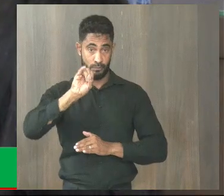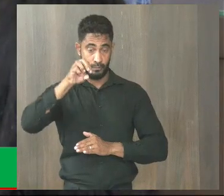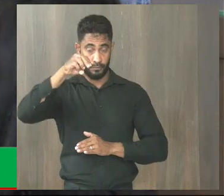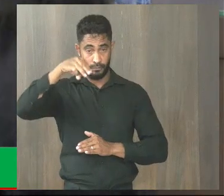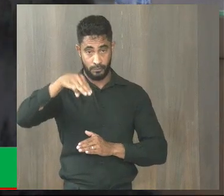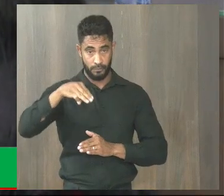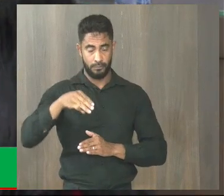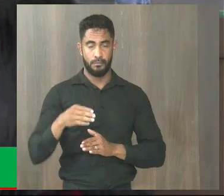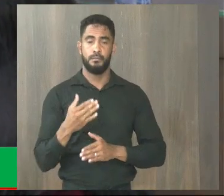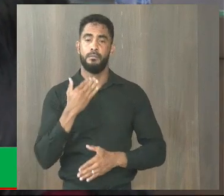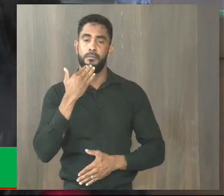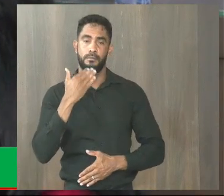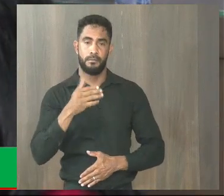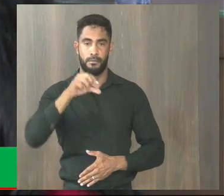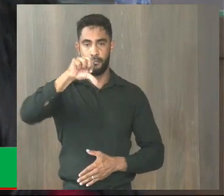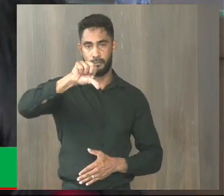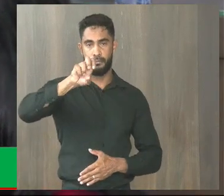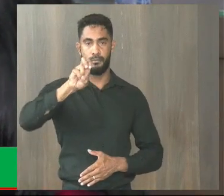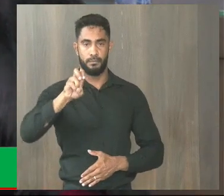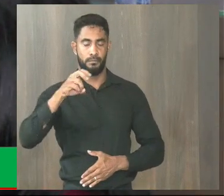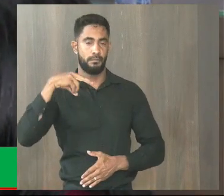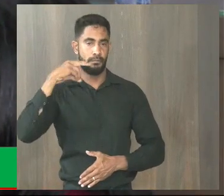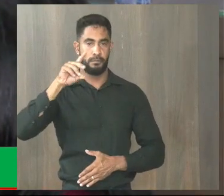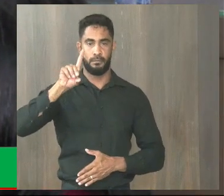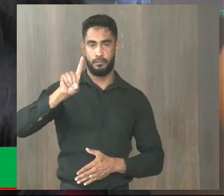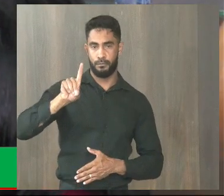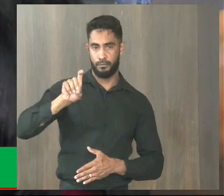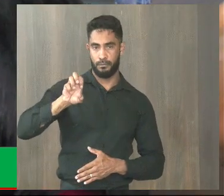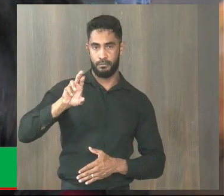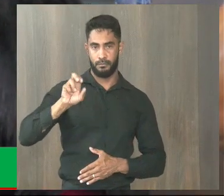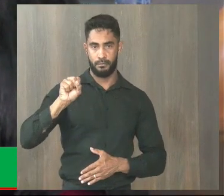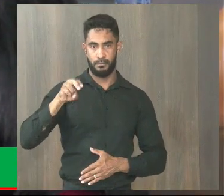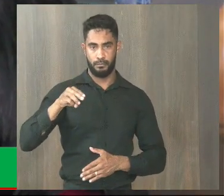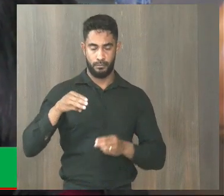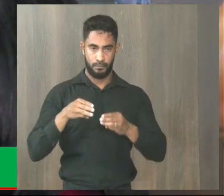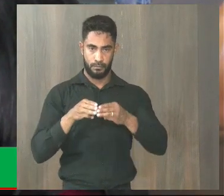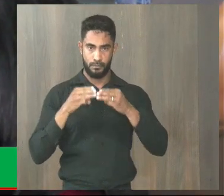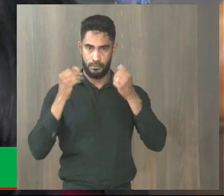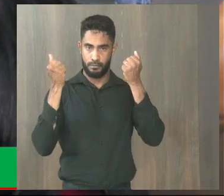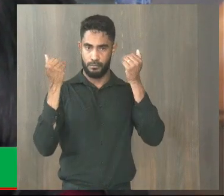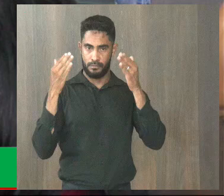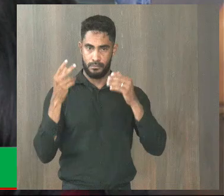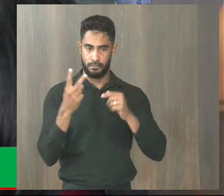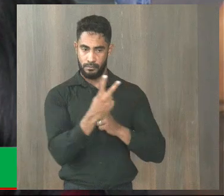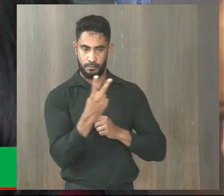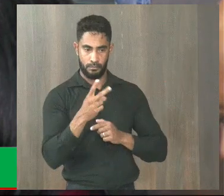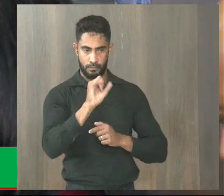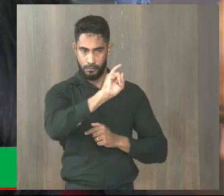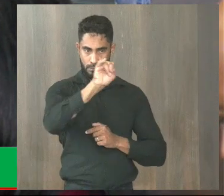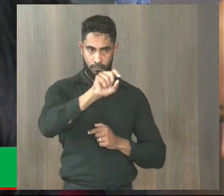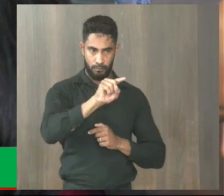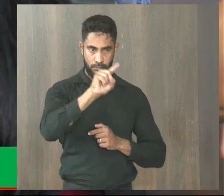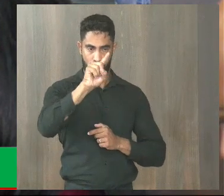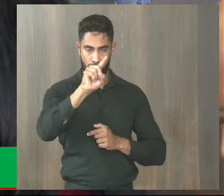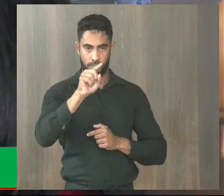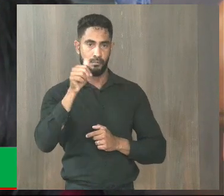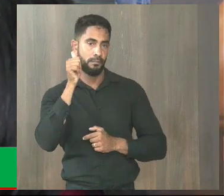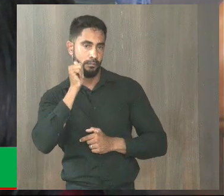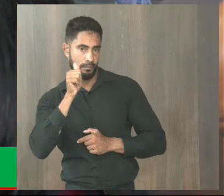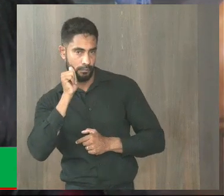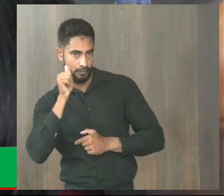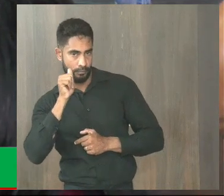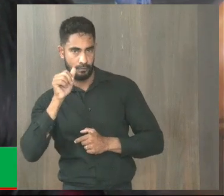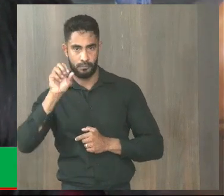Requerimento 095/2024, de autoria do vereador Derlan Miranda. Moção de aplausos com o casal, o senhor José Paulo Gomes e a